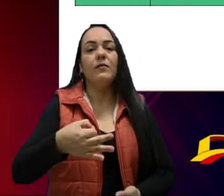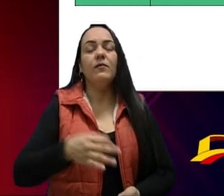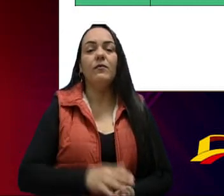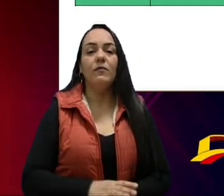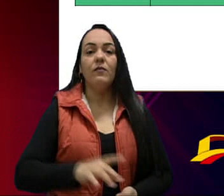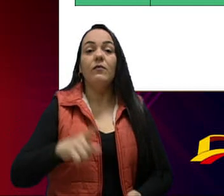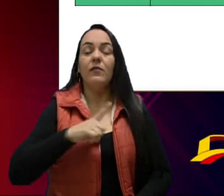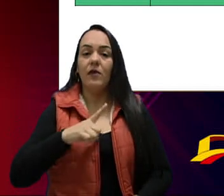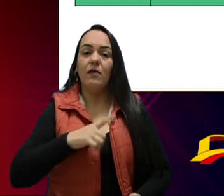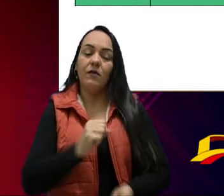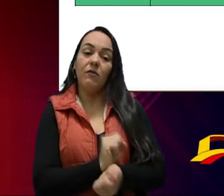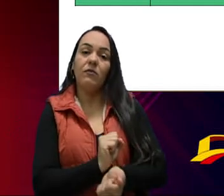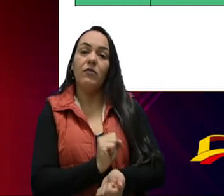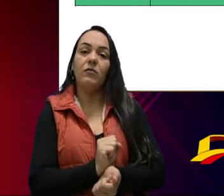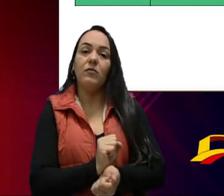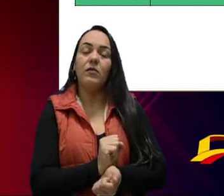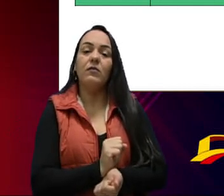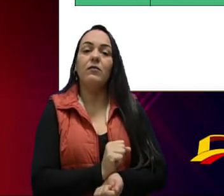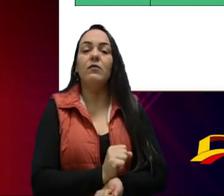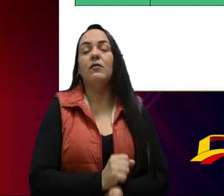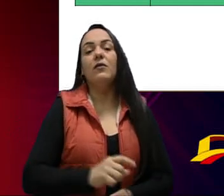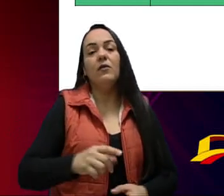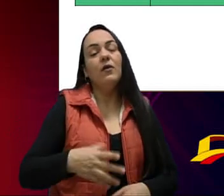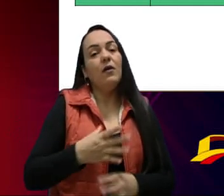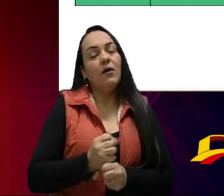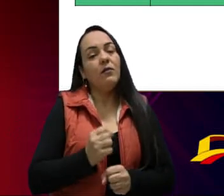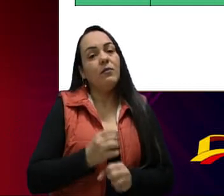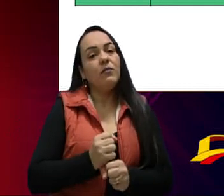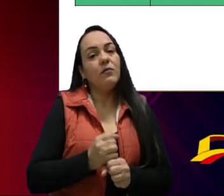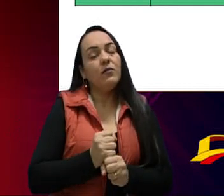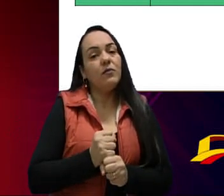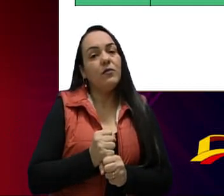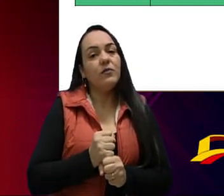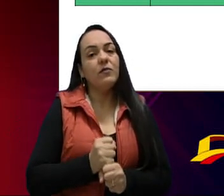e tem esse reservado junto com o orçamento